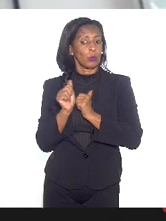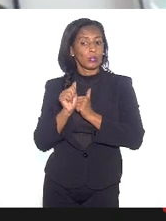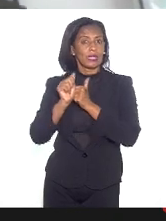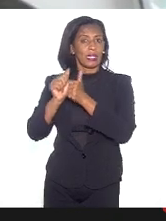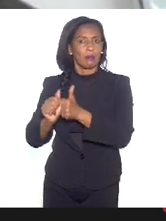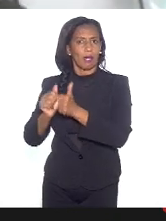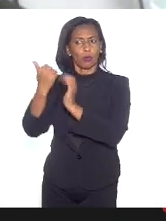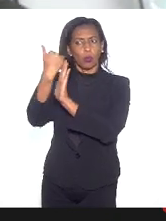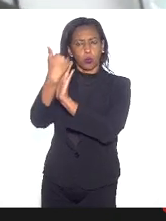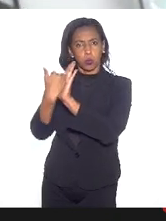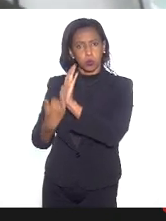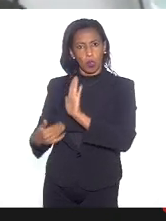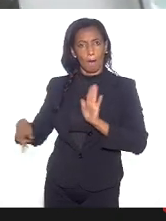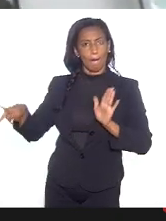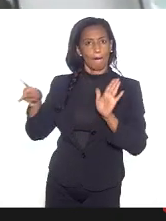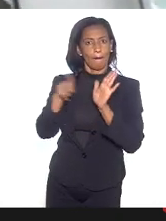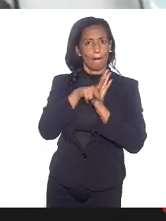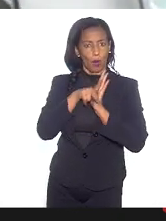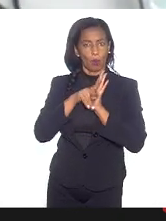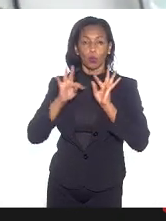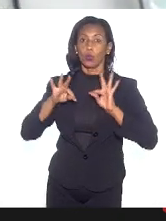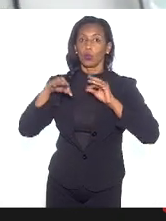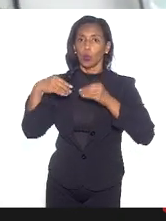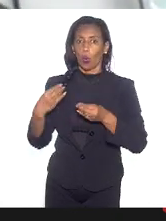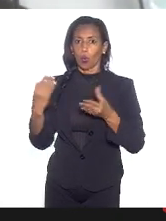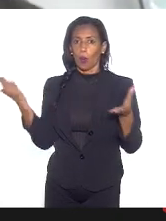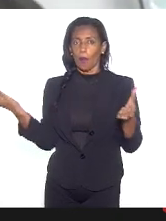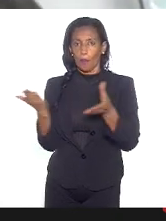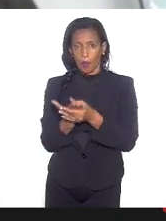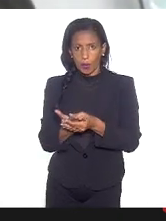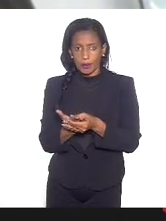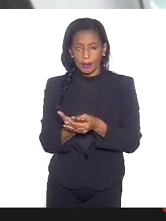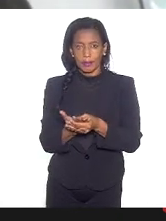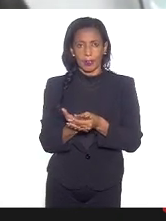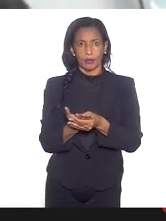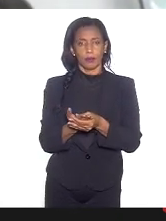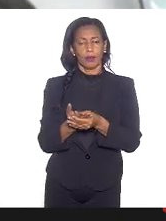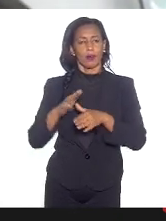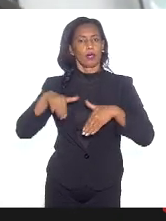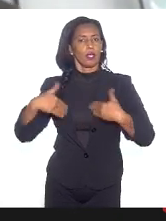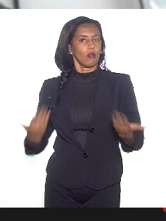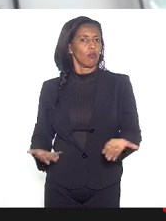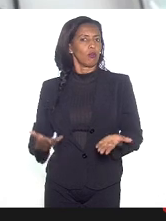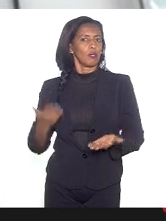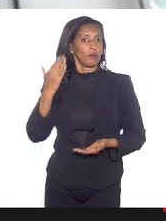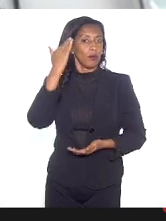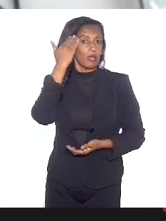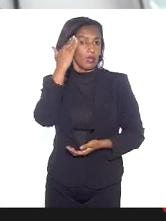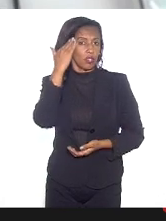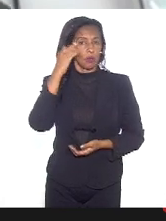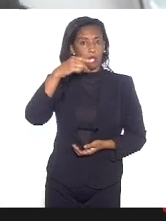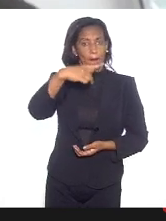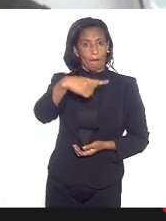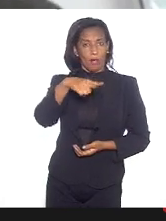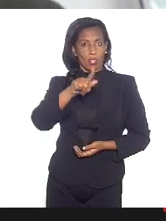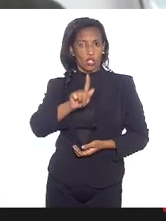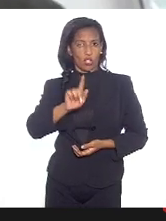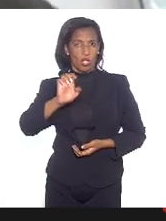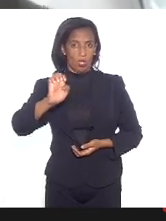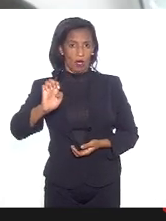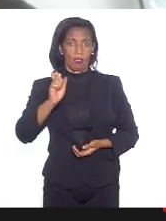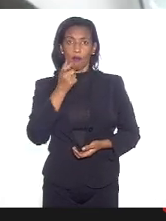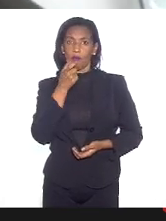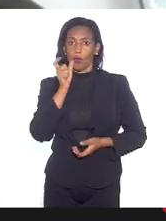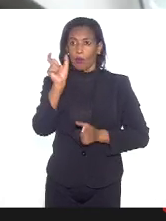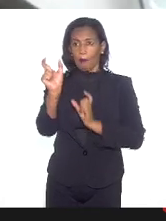procuradoria específico. Todos os processos, inclusive a mudança de entendimento no recente parecer da PGE, foram da lavra